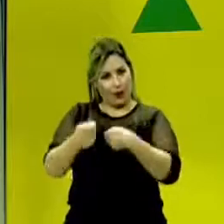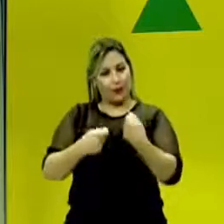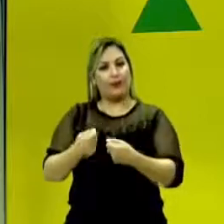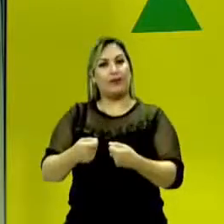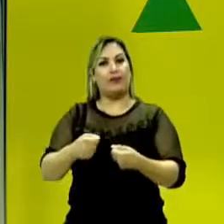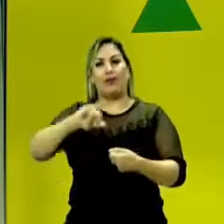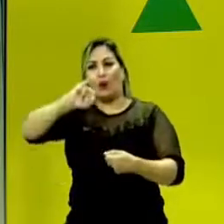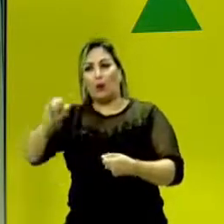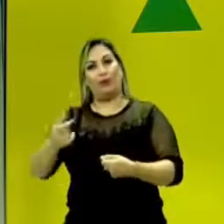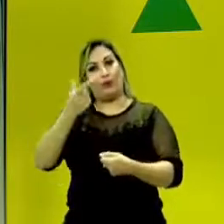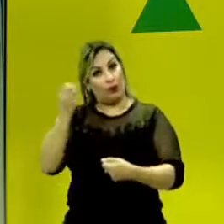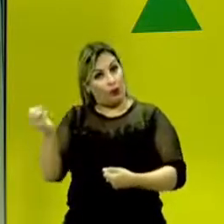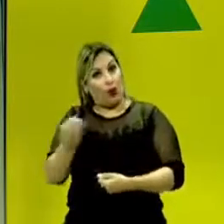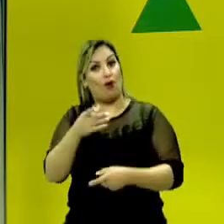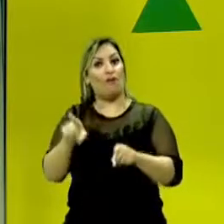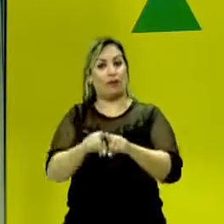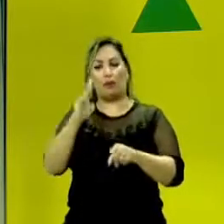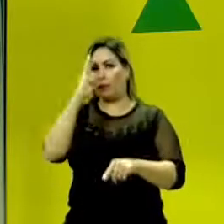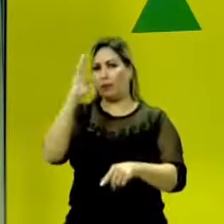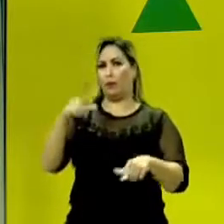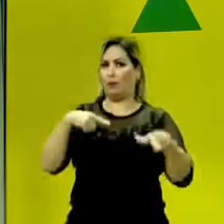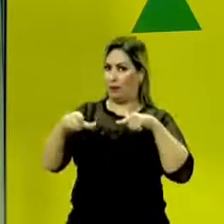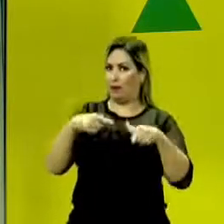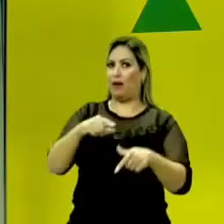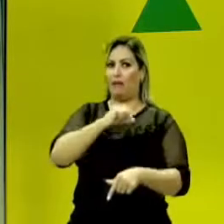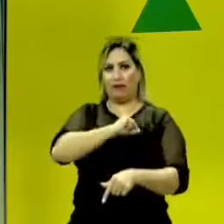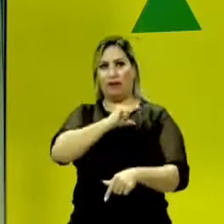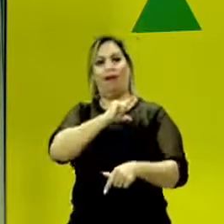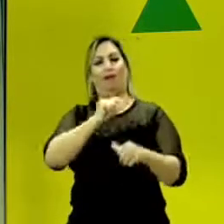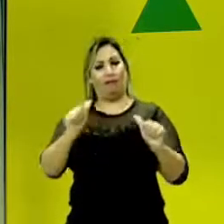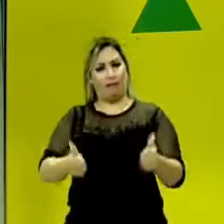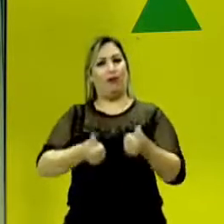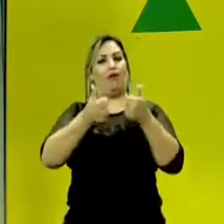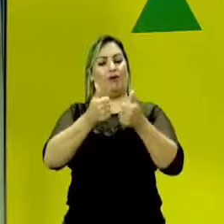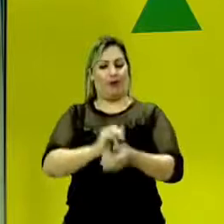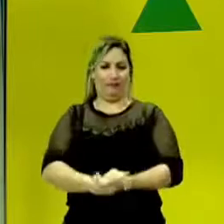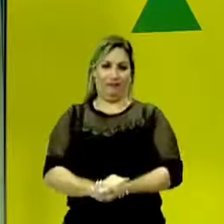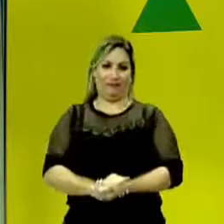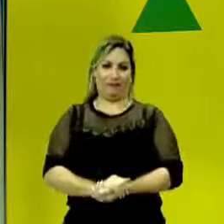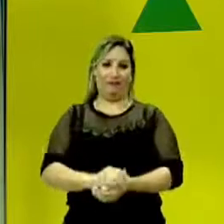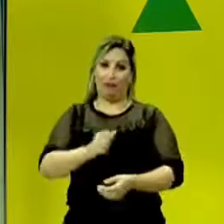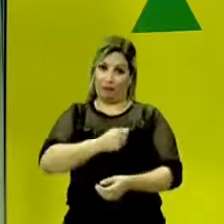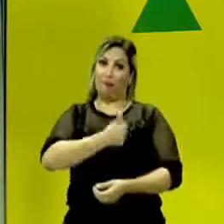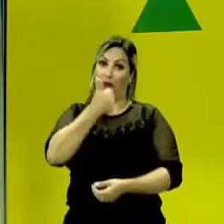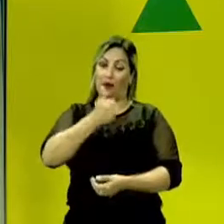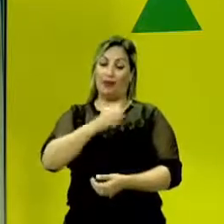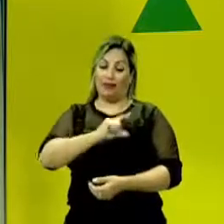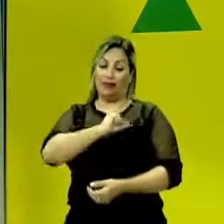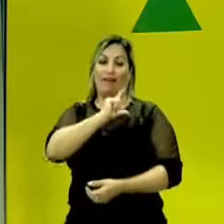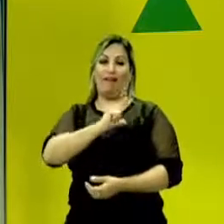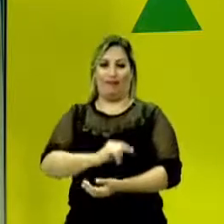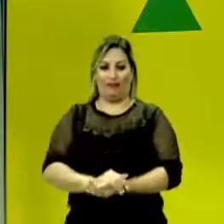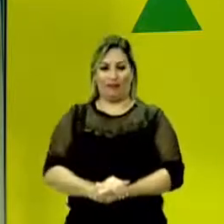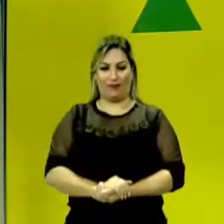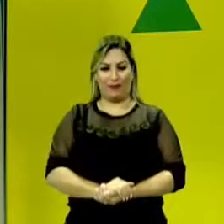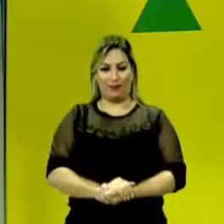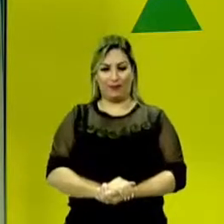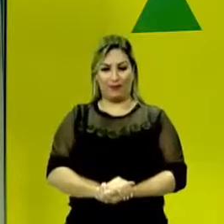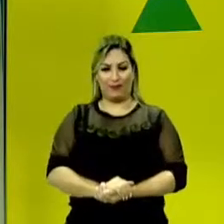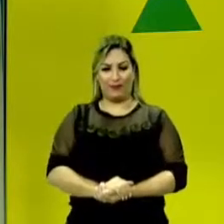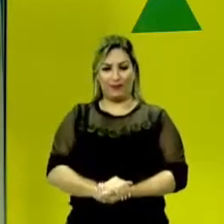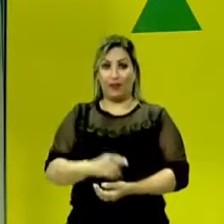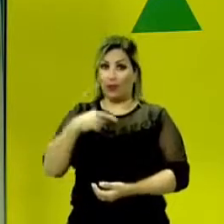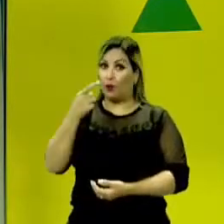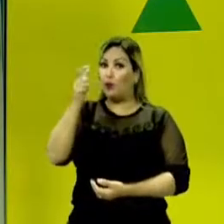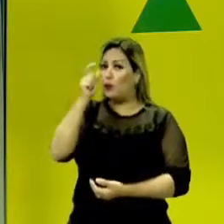novas oportunidades, principalmente de trabalho, com melhores remunerações, melhores salários, tá bom? Então, a gente